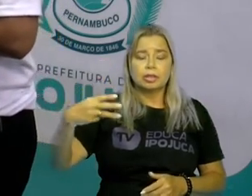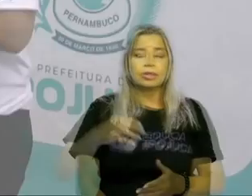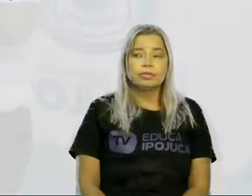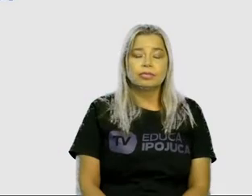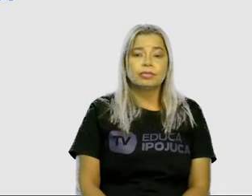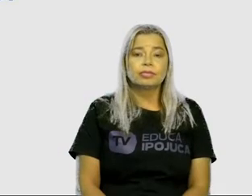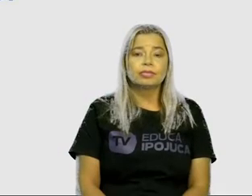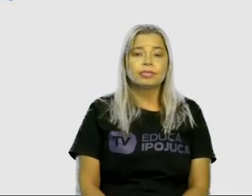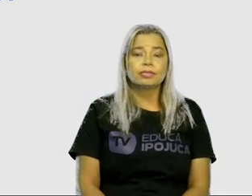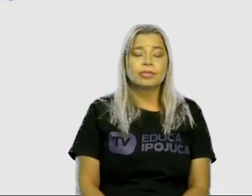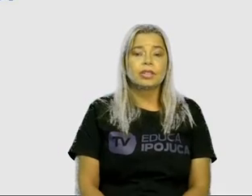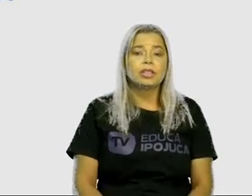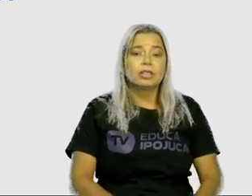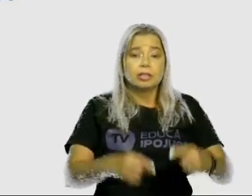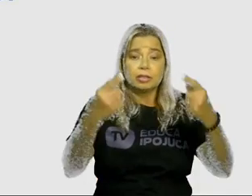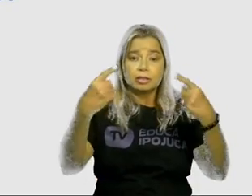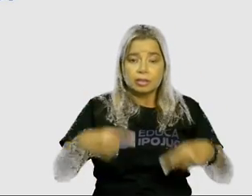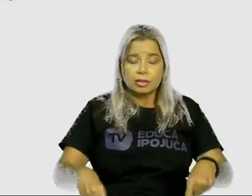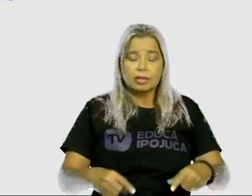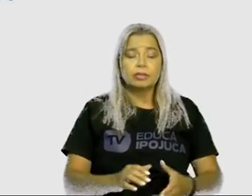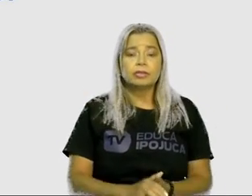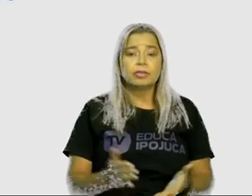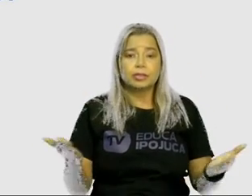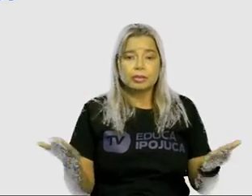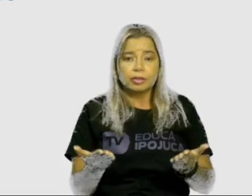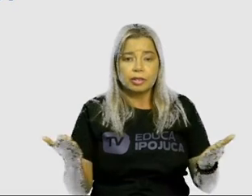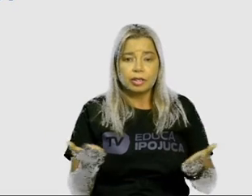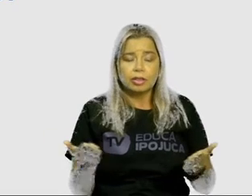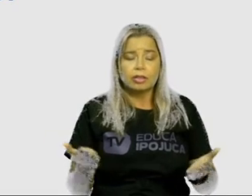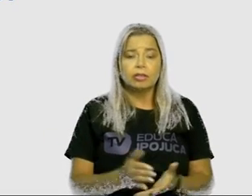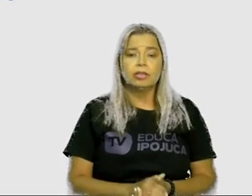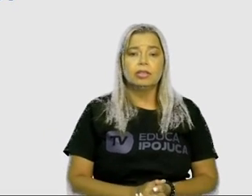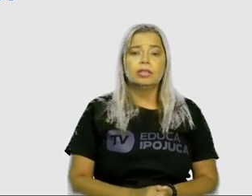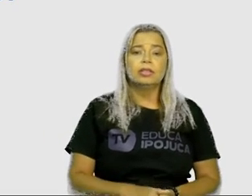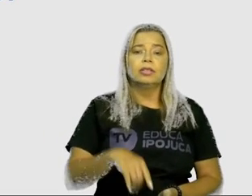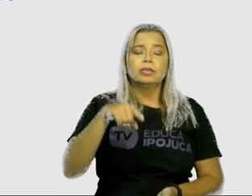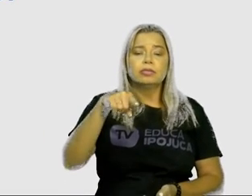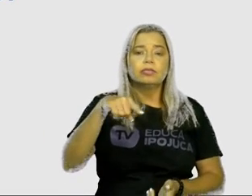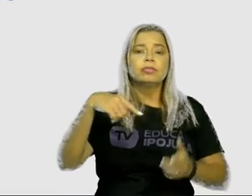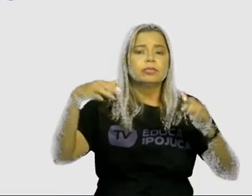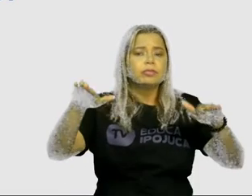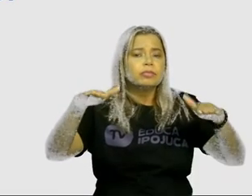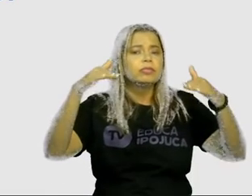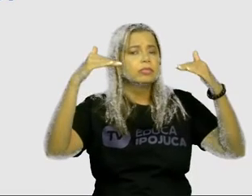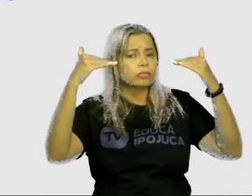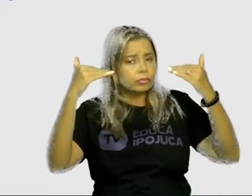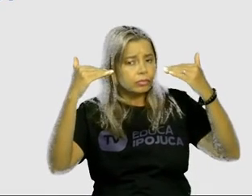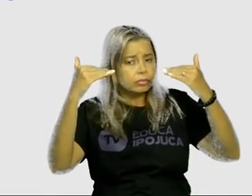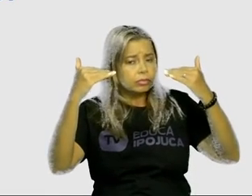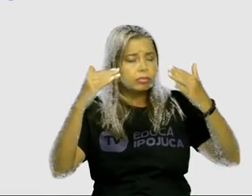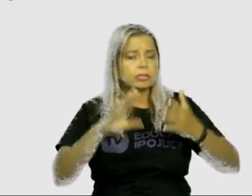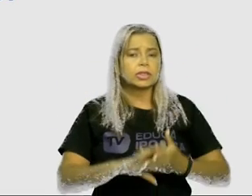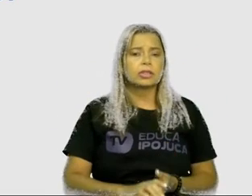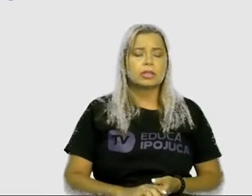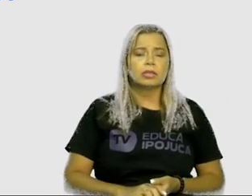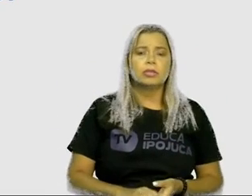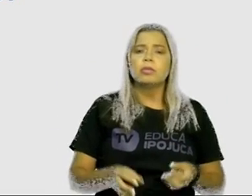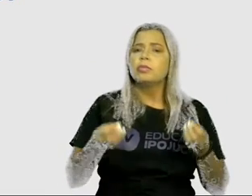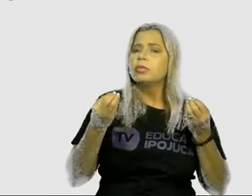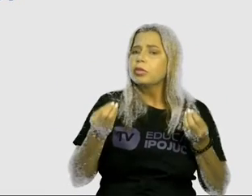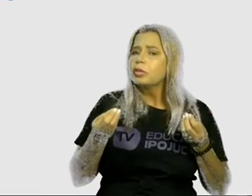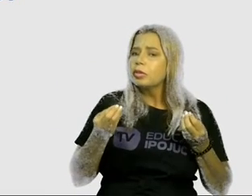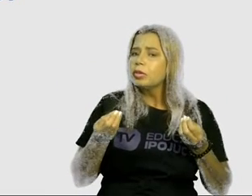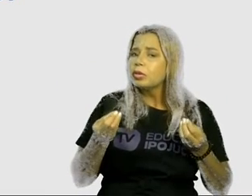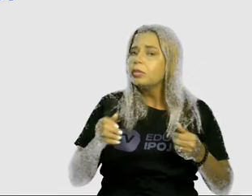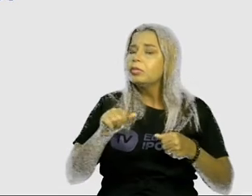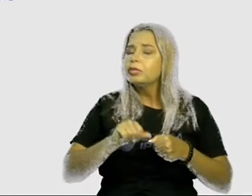Desafio. No desafio aqui, você vai ter que prestar bem atenção e fazer essa atividade aqui como professora. No